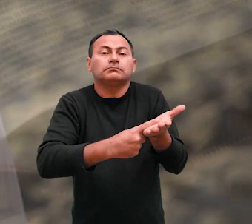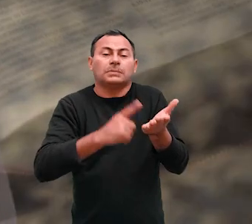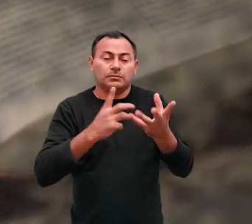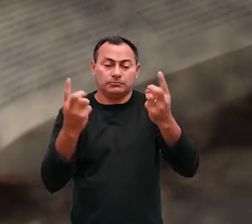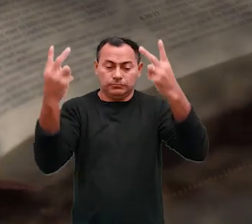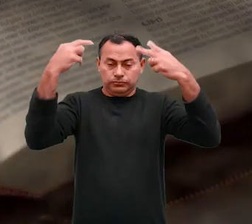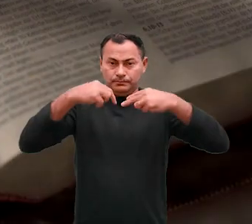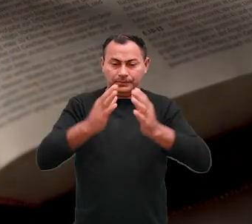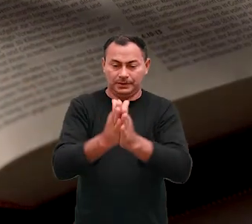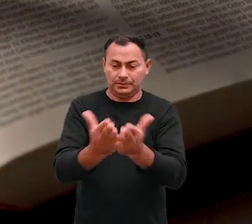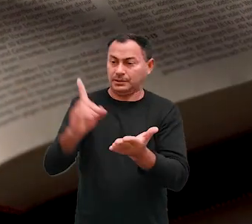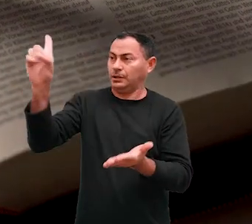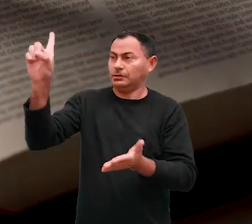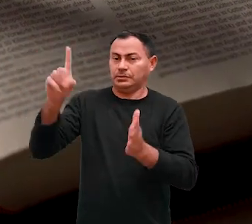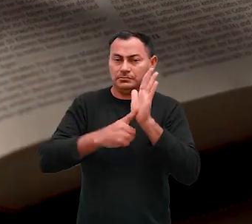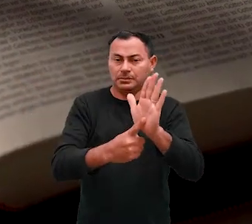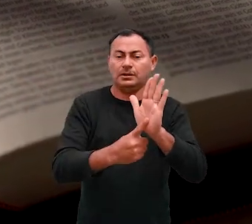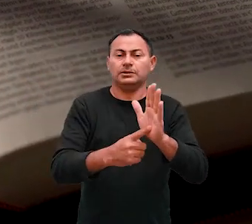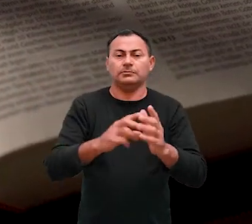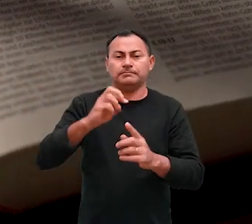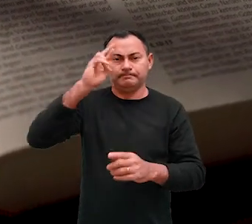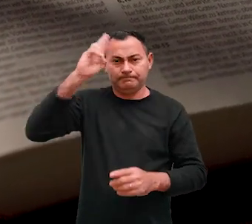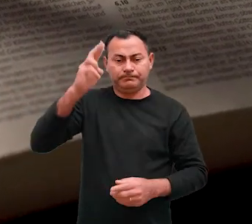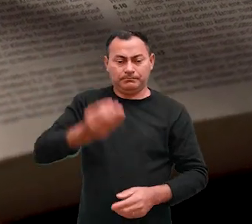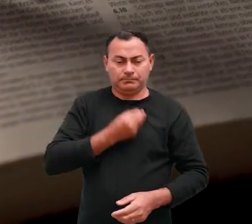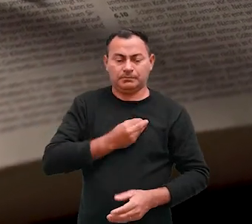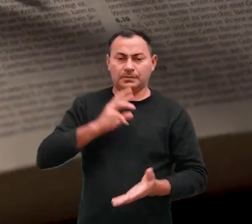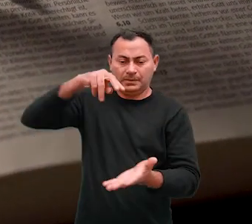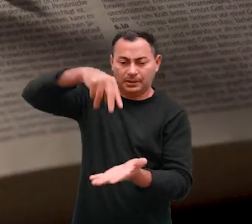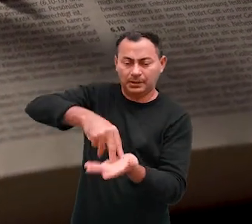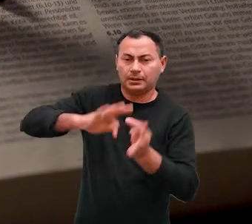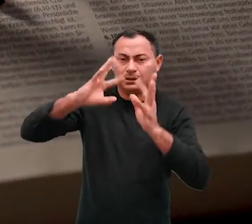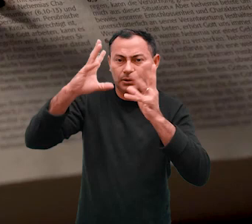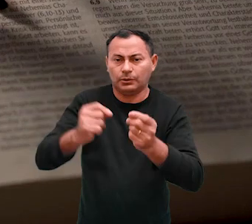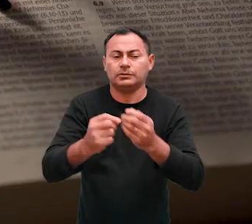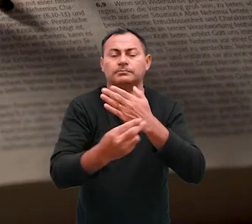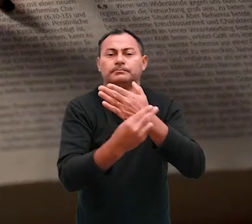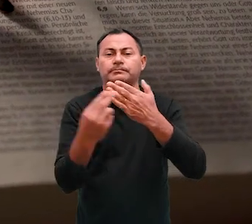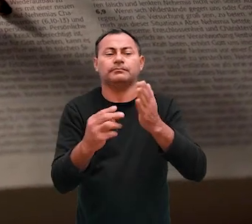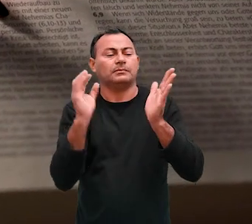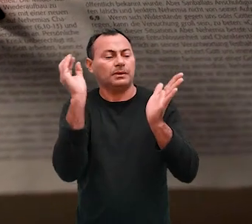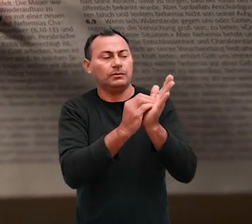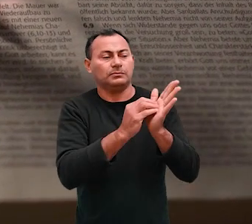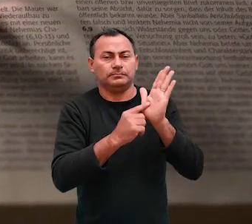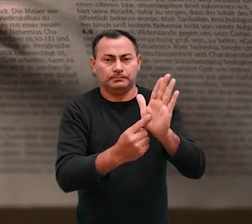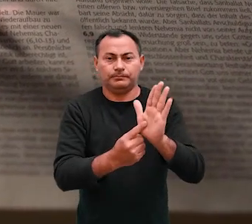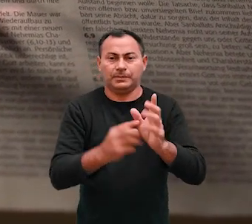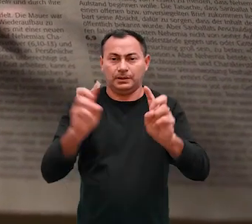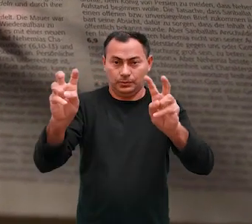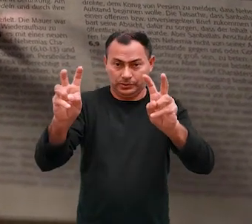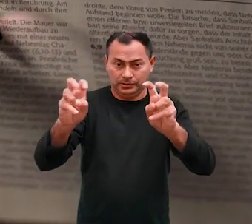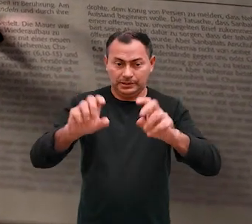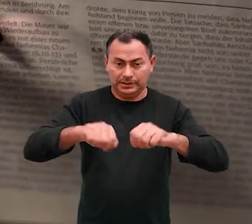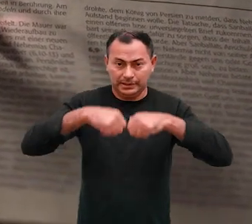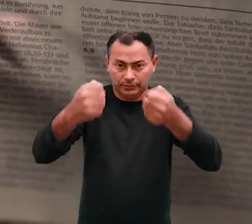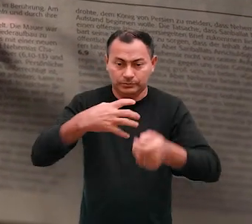dentro. As Escrituras apresentam um tipo de padrão presente em todas as grandes biografias nelas contidas. O título